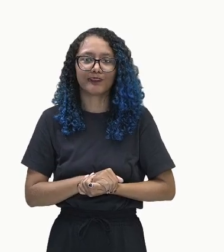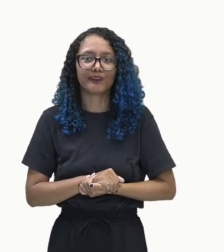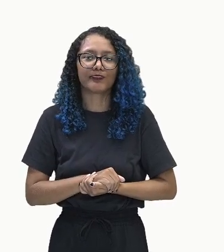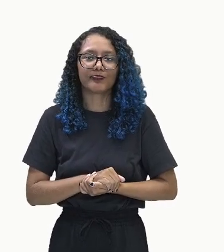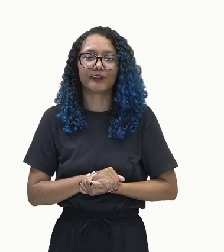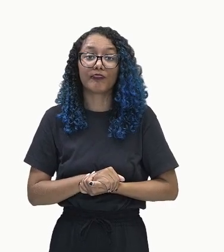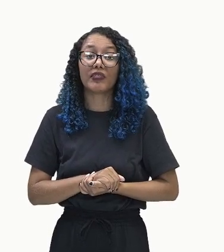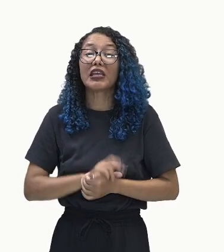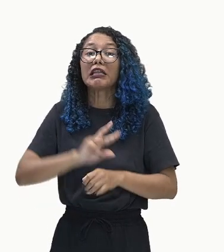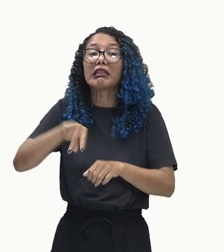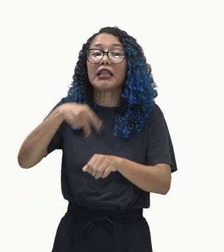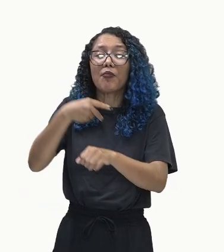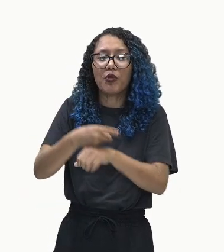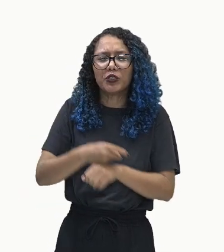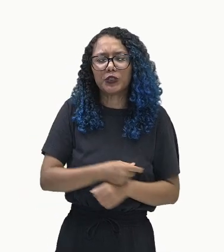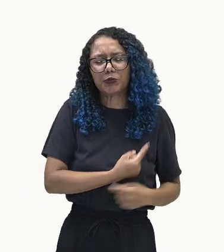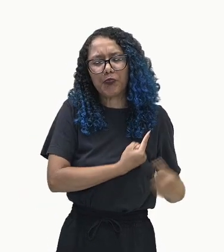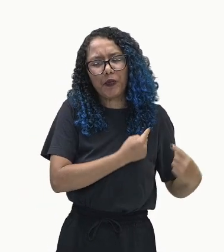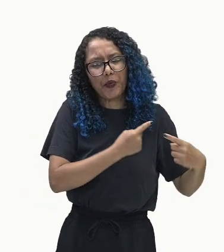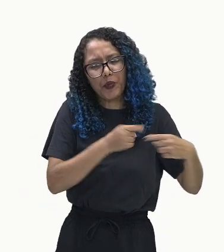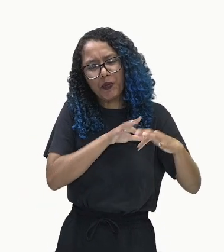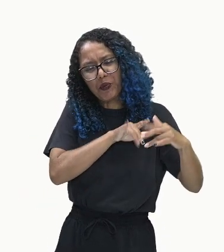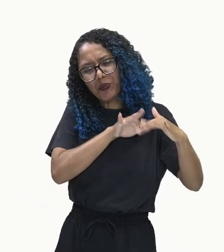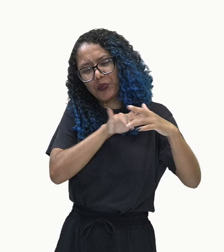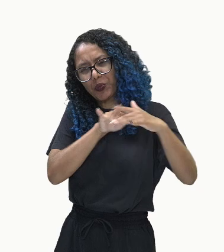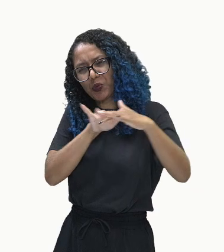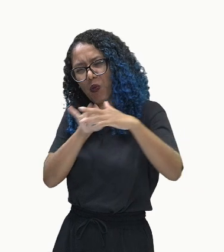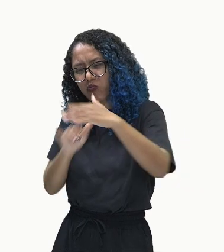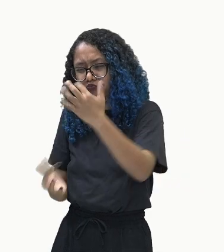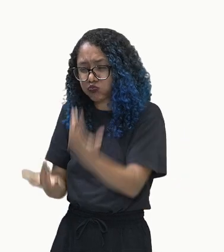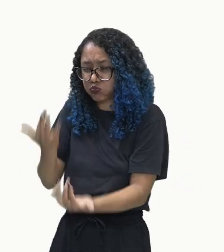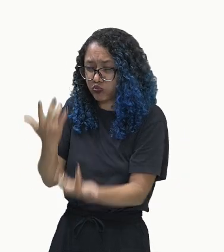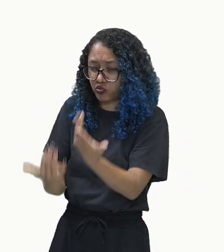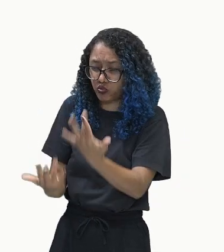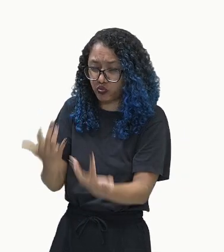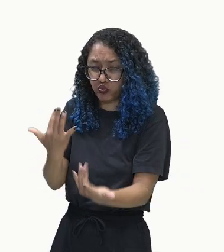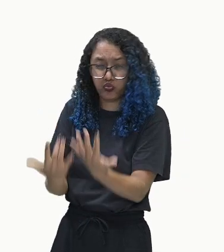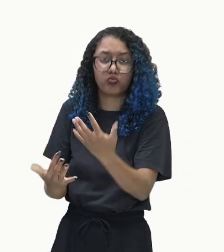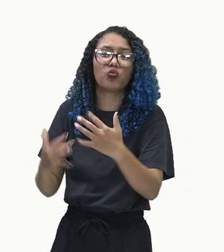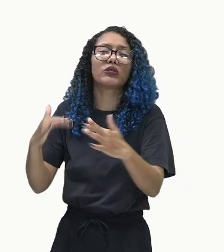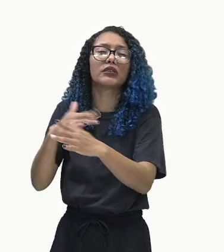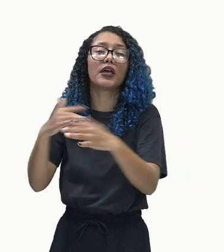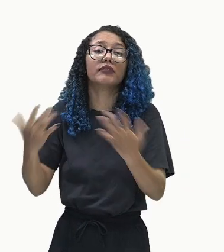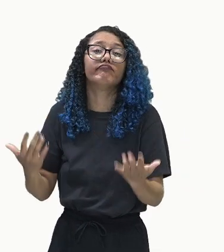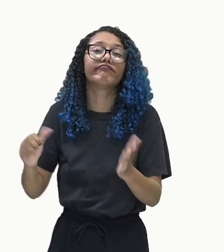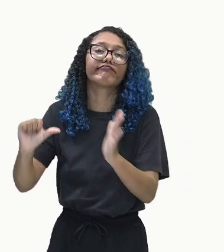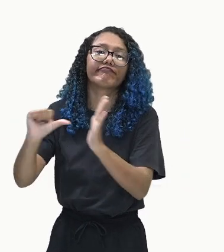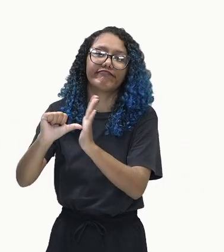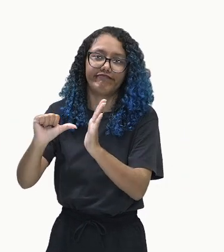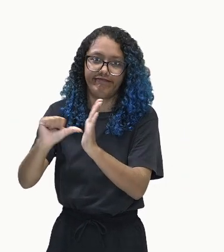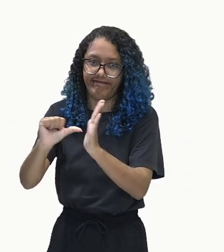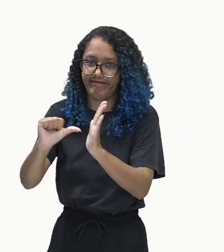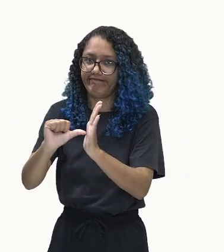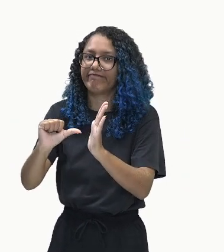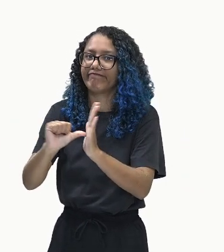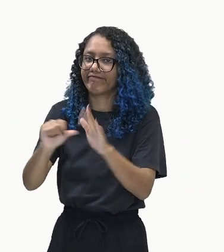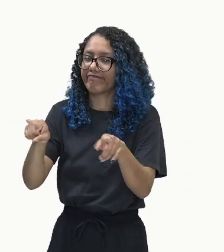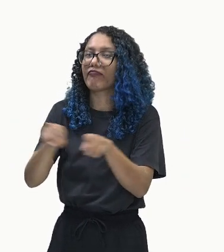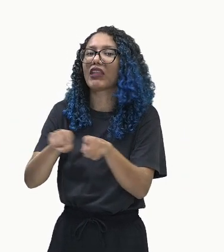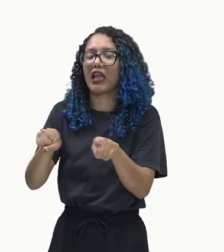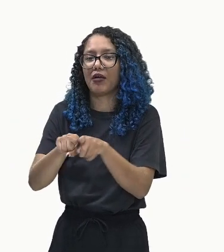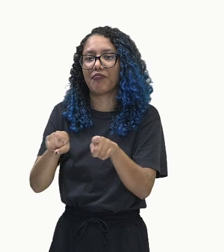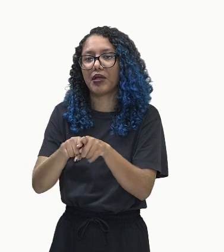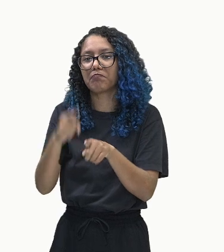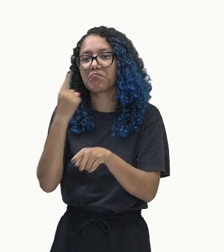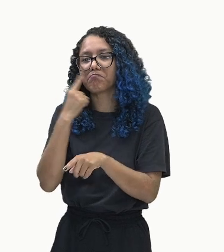eles vão atacar e incendiar, então, aí o quê? Atenas. Vocês têm, então, aí essa imagem que é de quem?